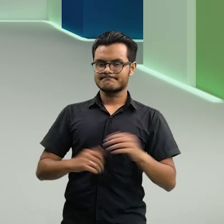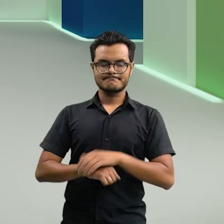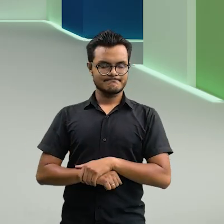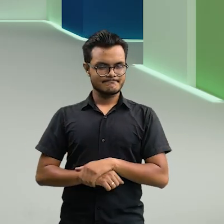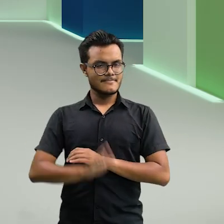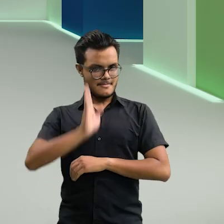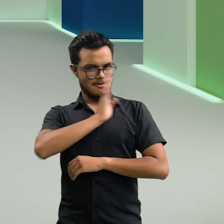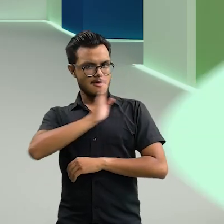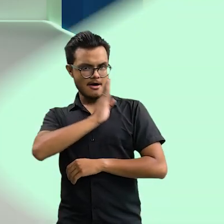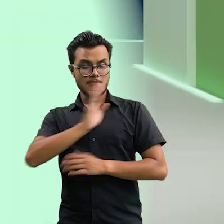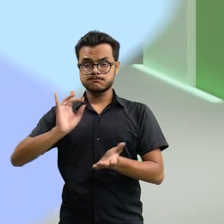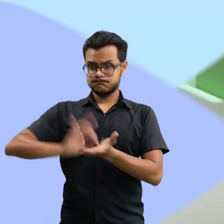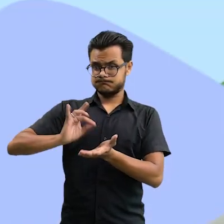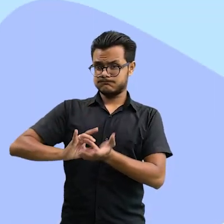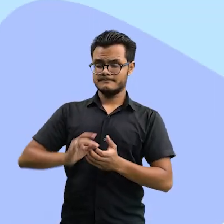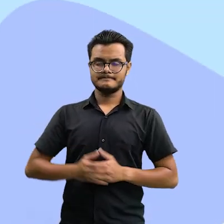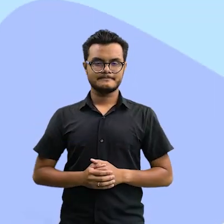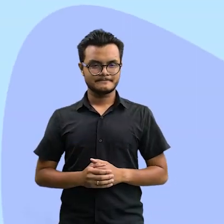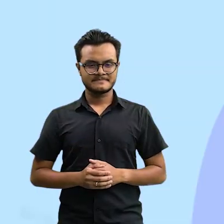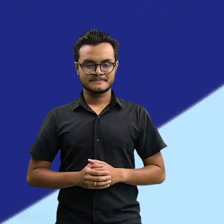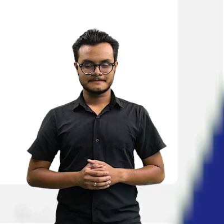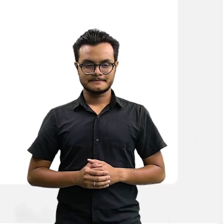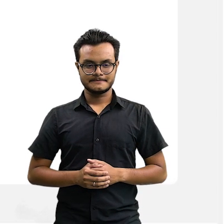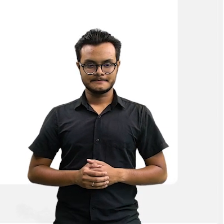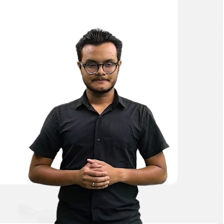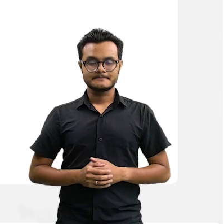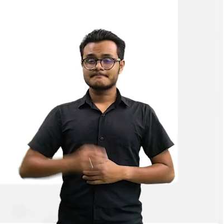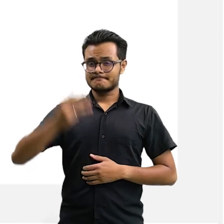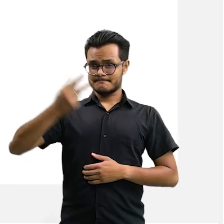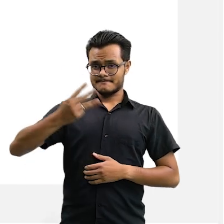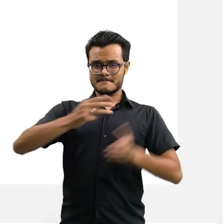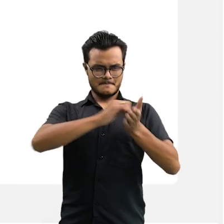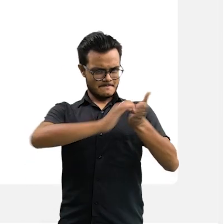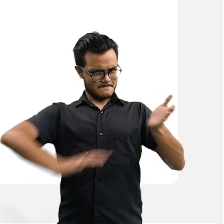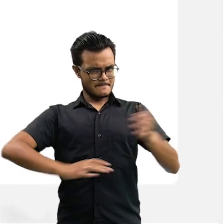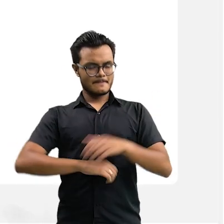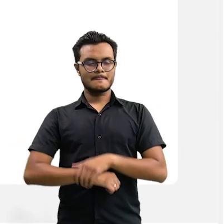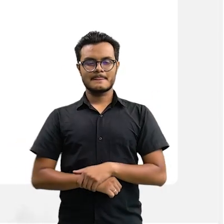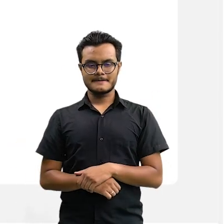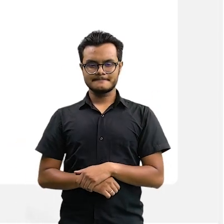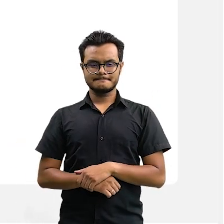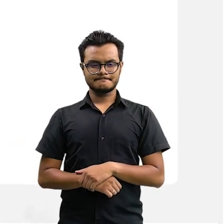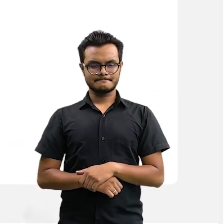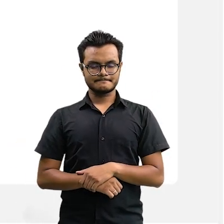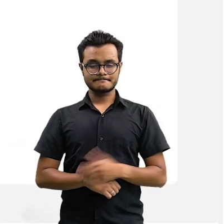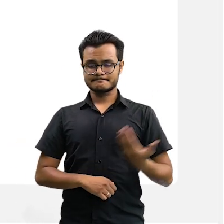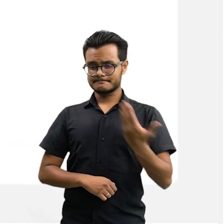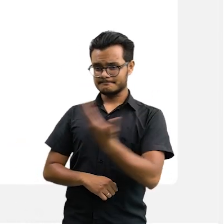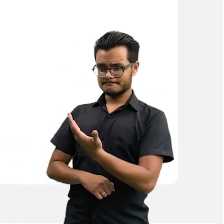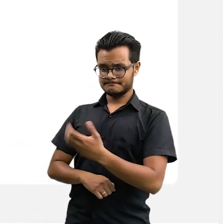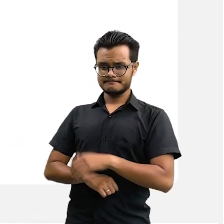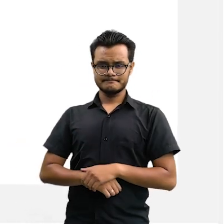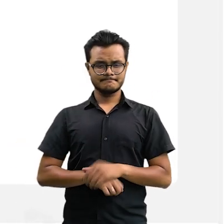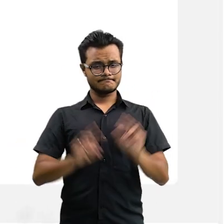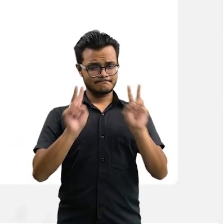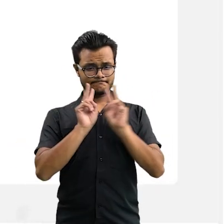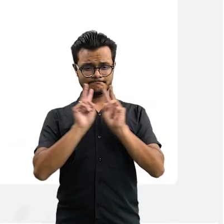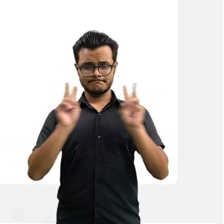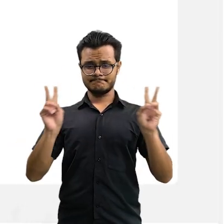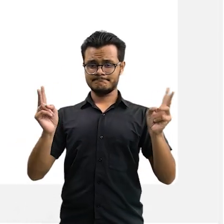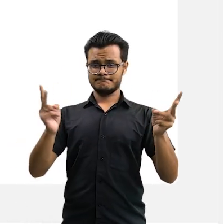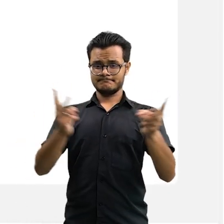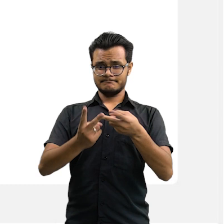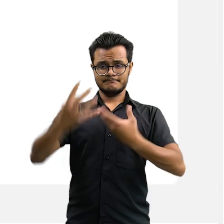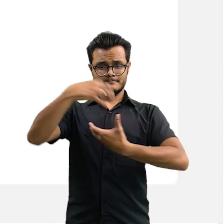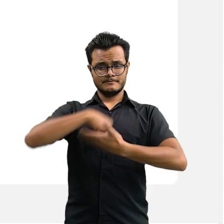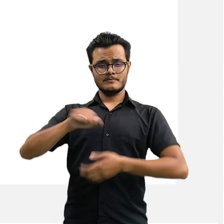mais rápido, né? E embora para a nossa última questão. O volume total do ar que cabe no